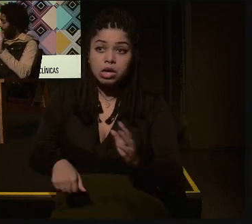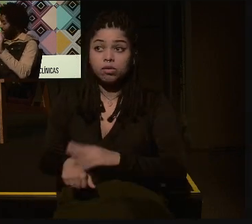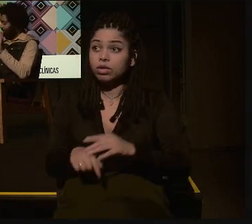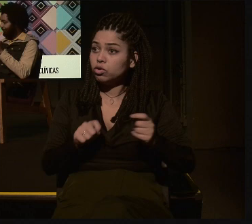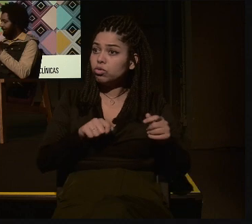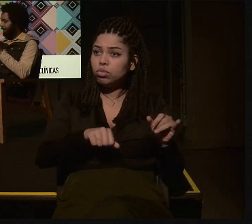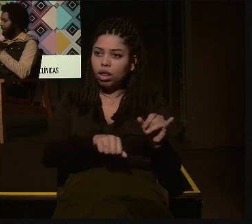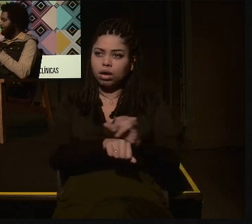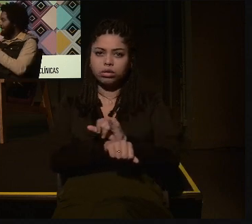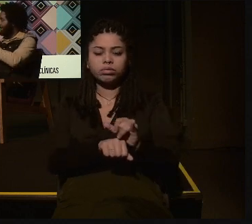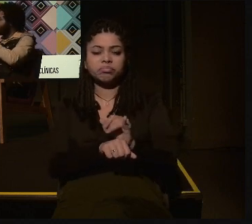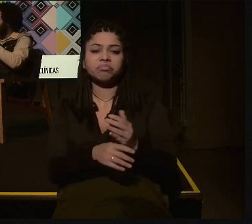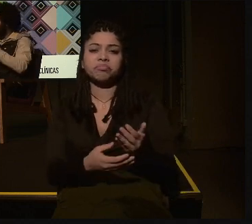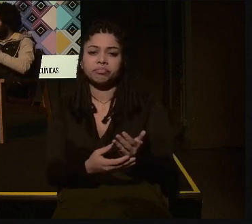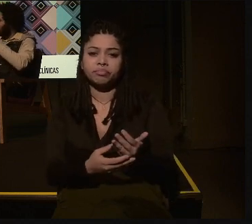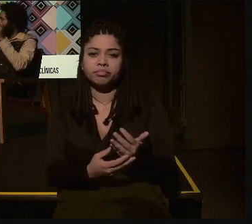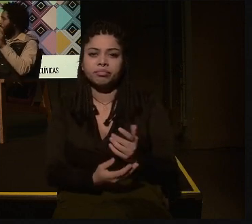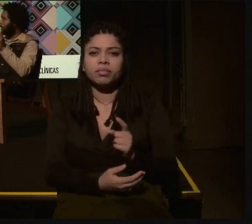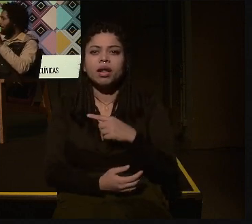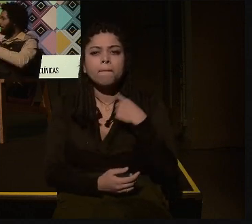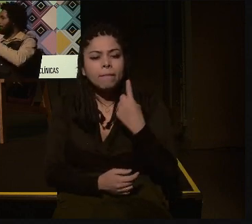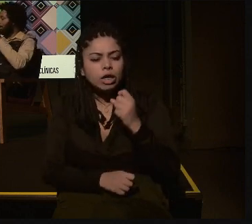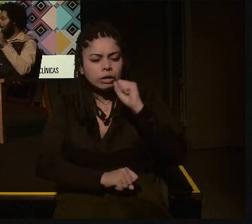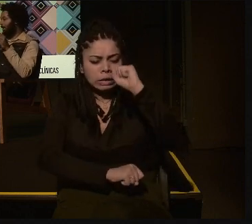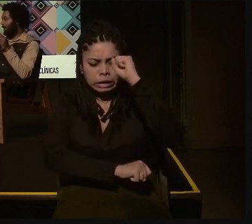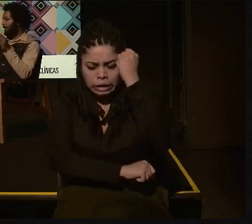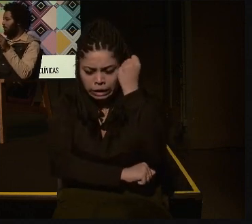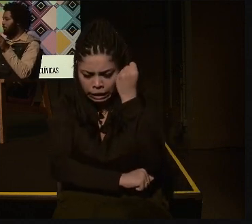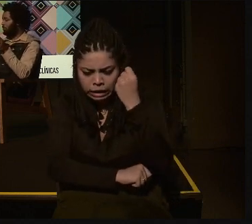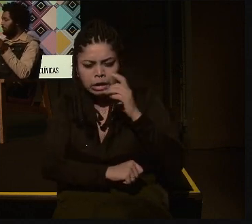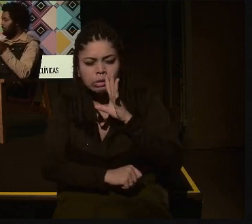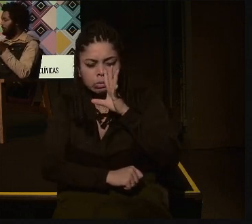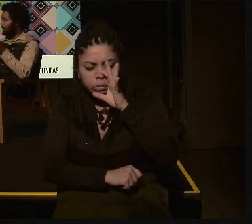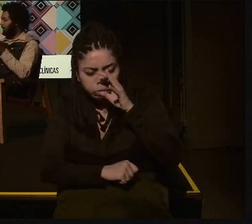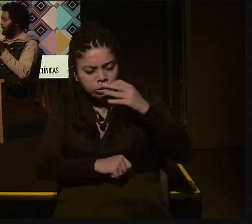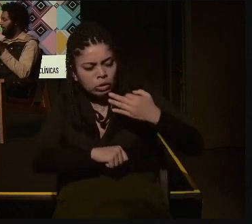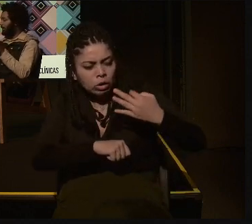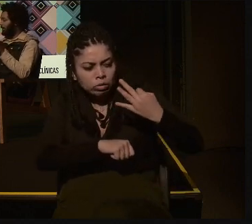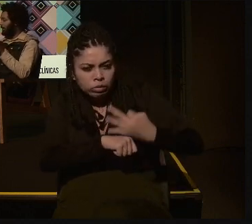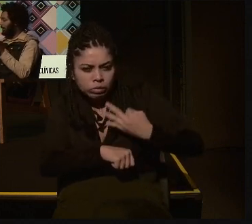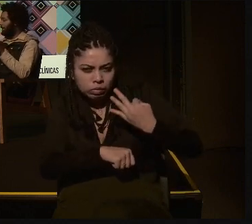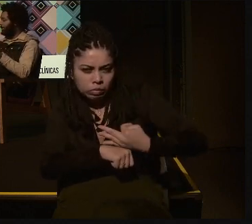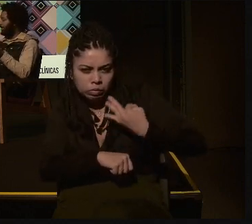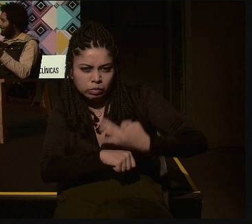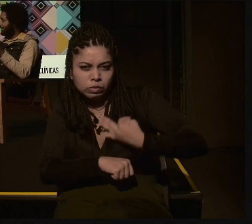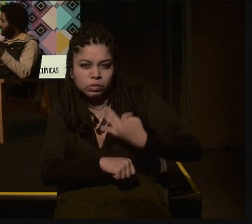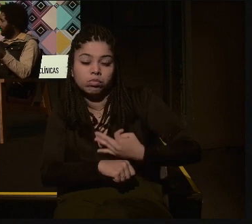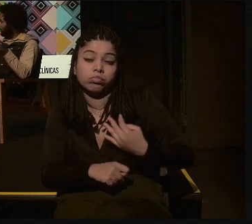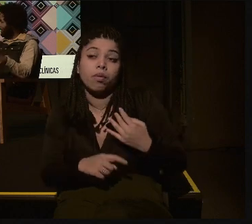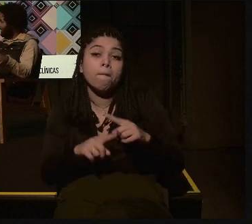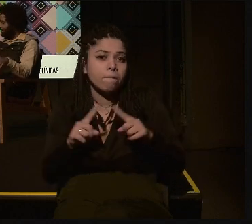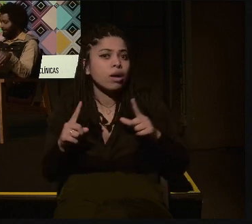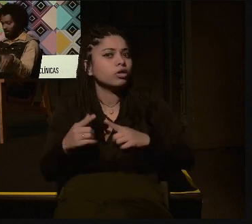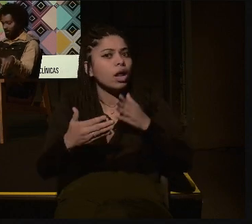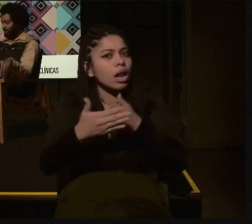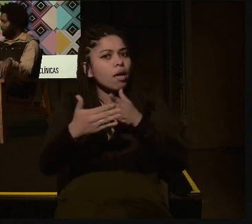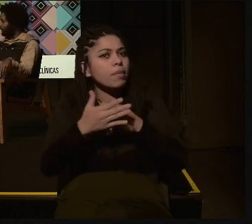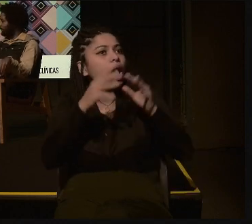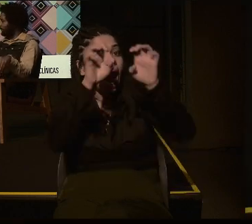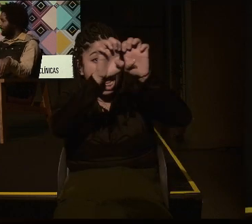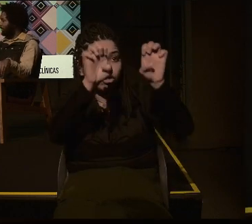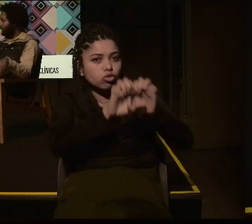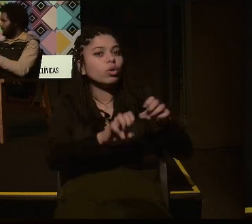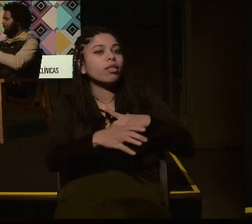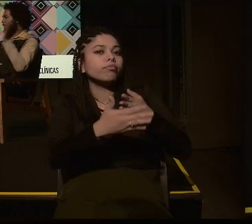não, né? Mas a gente vai insistindo que alguns limites estruturais, né? Tanto esse